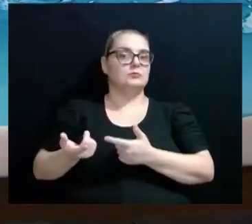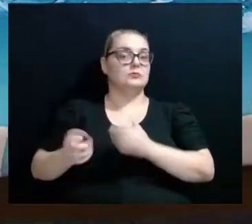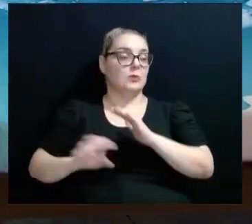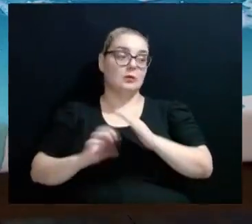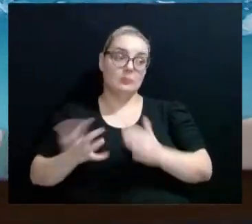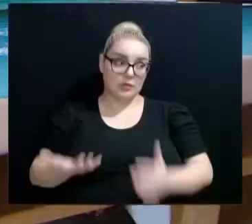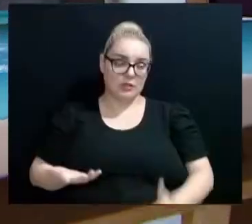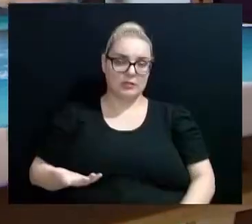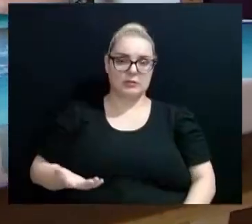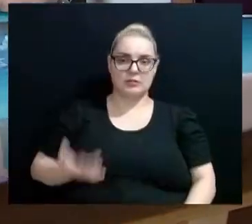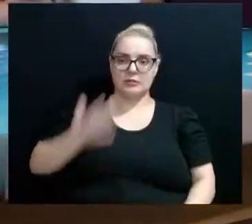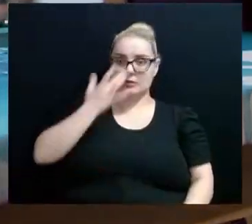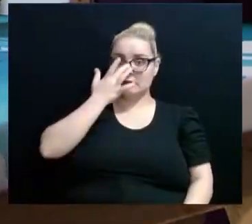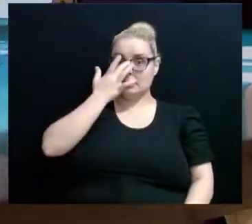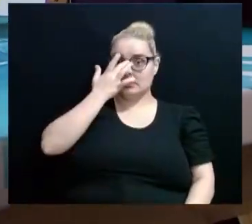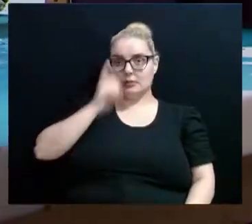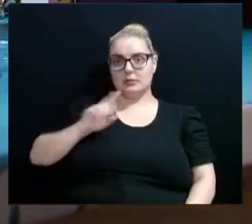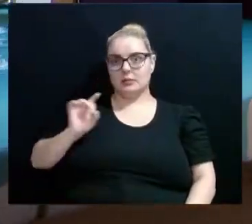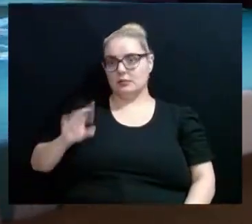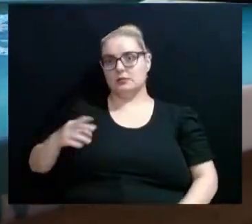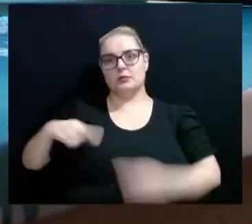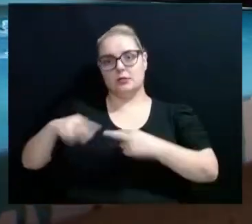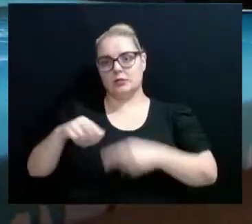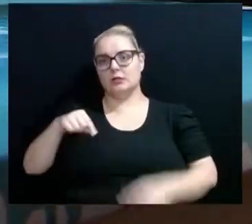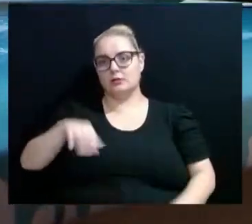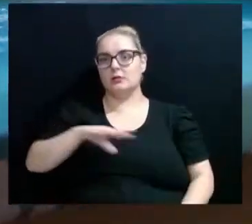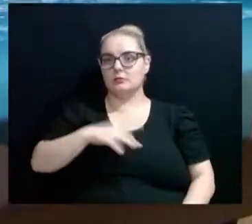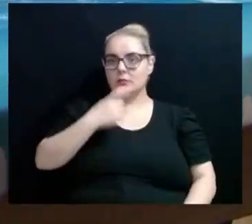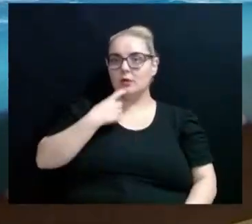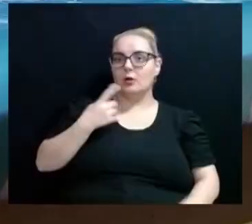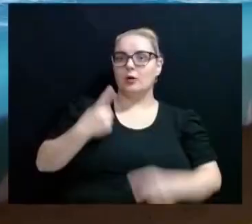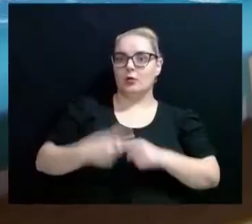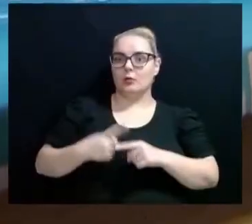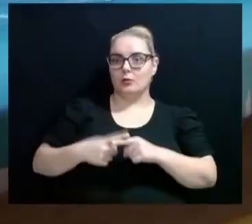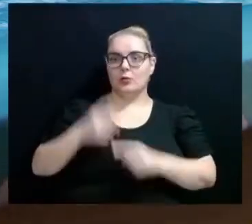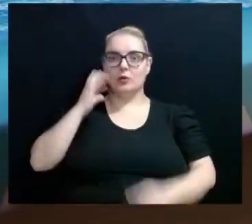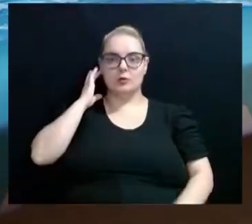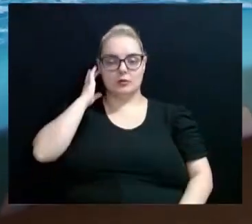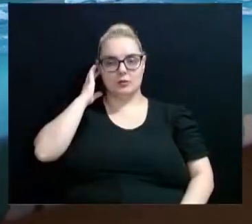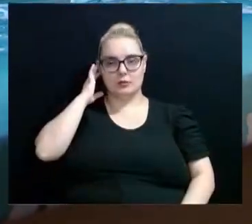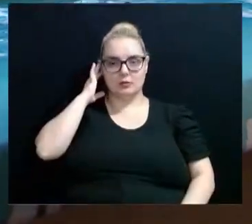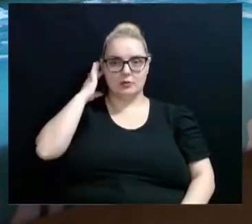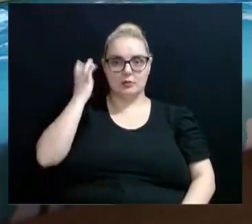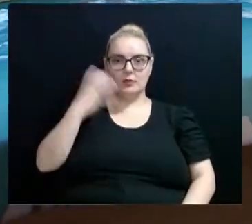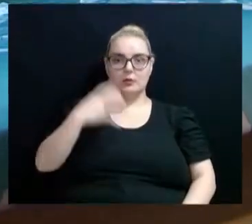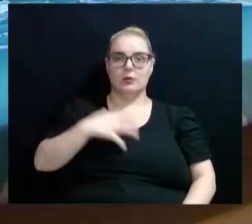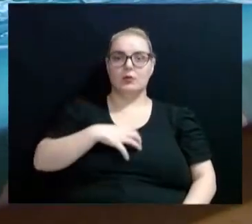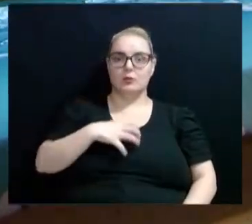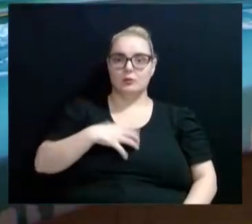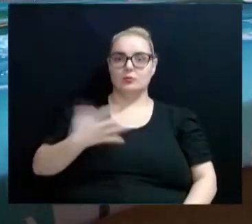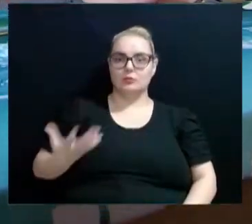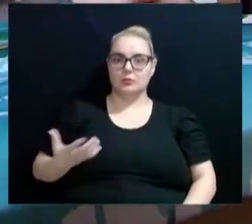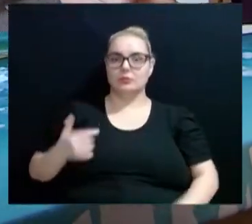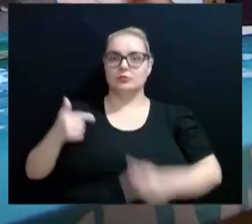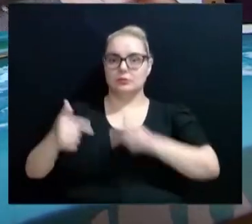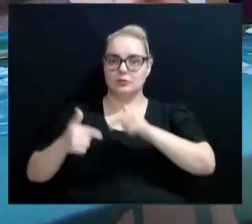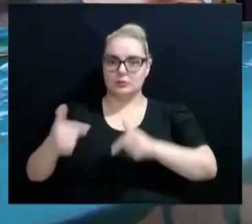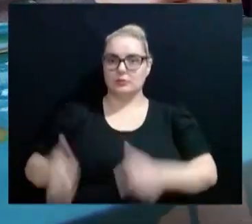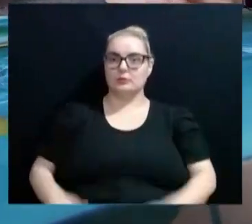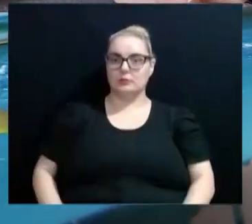negócio? Não está só associado aqui em Campinas, porque a forma como eu